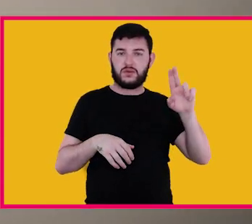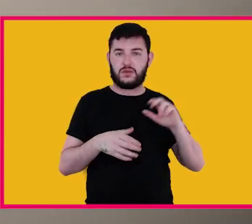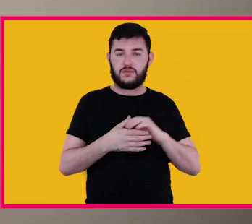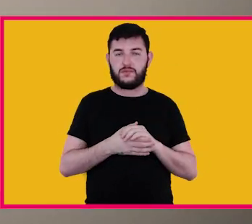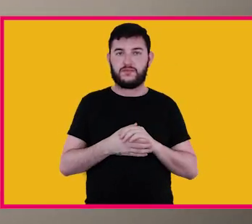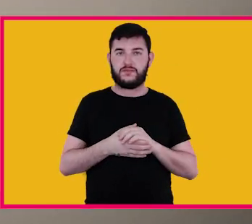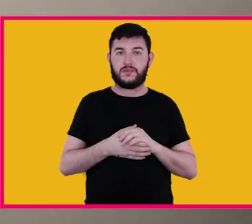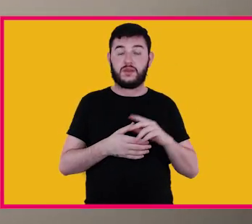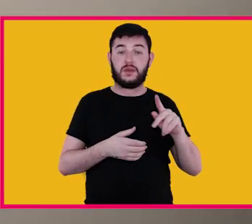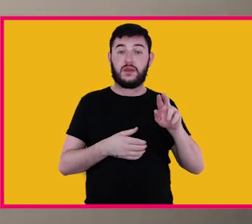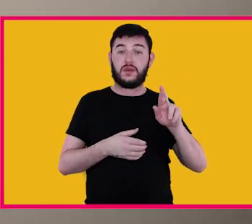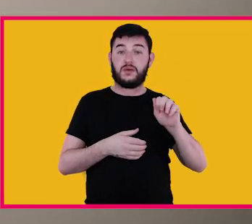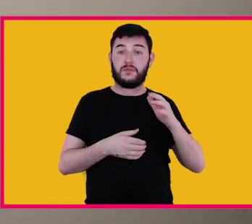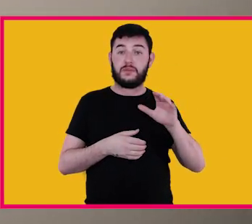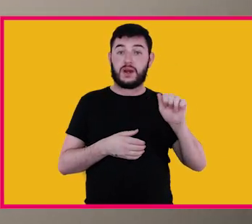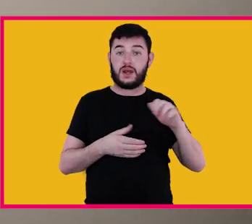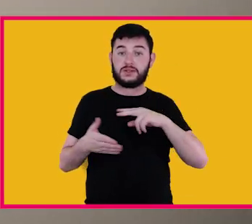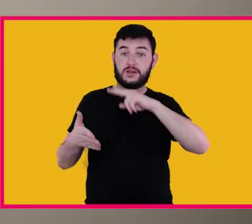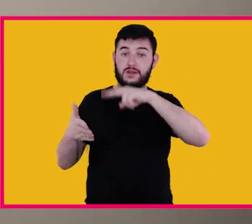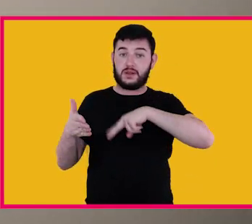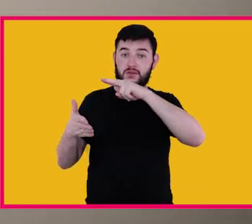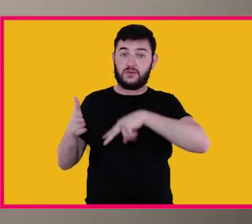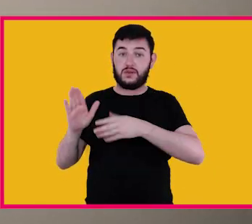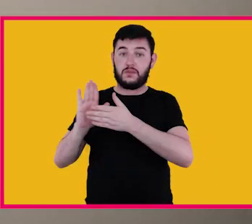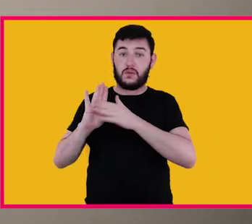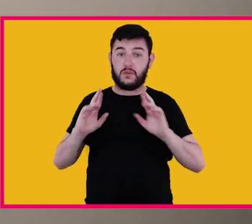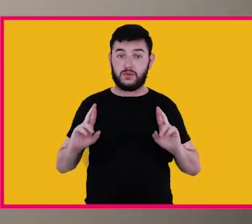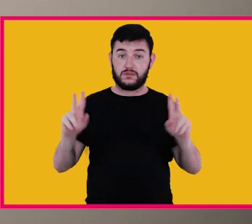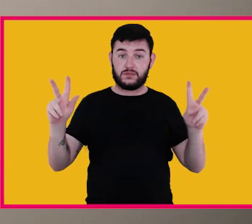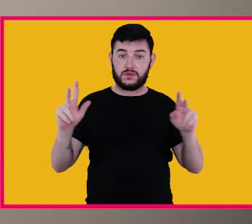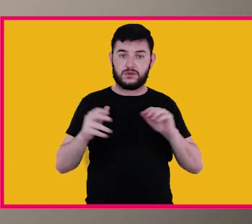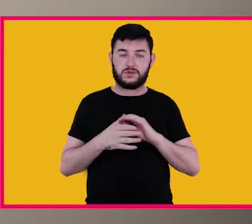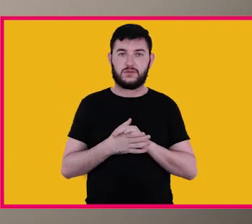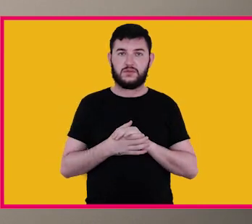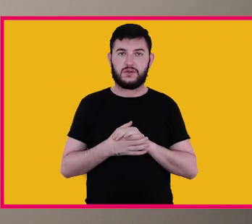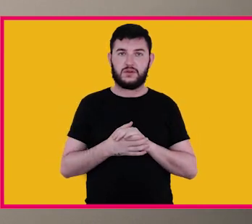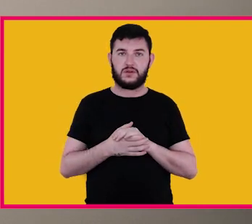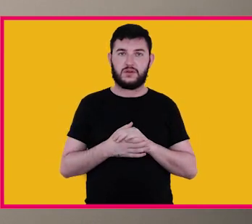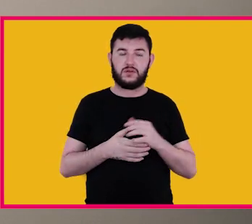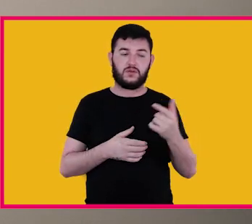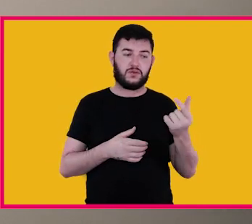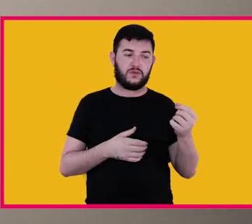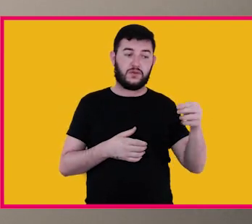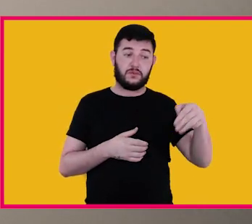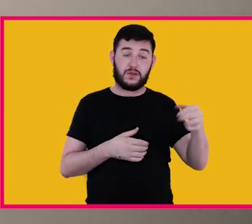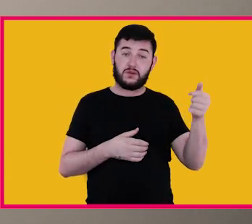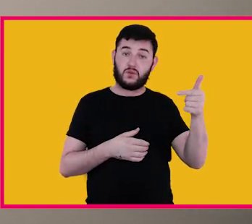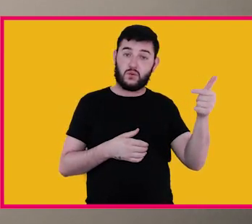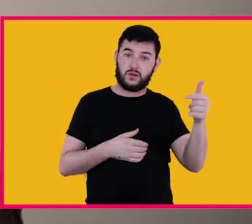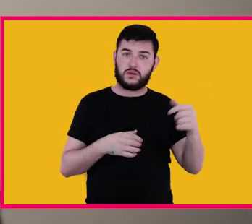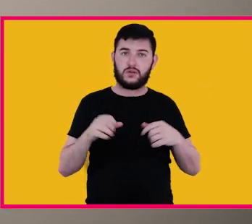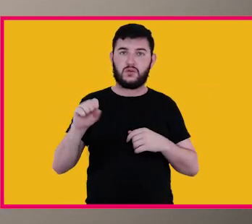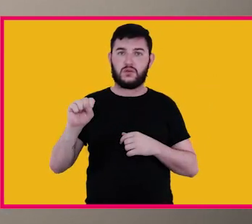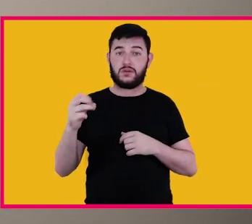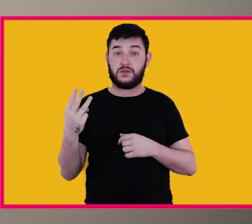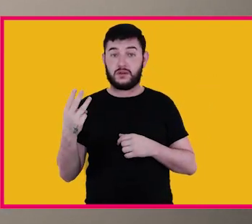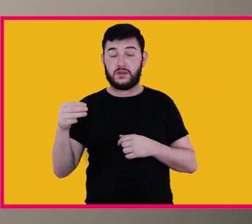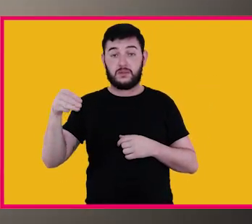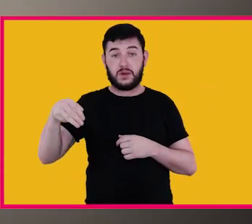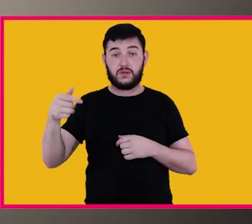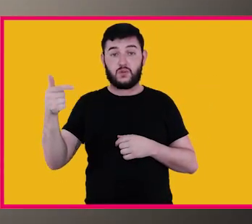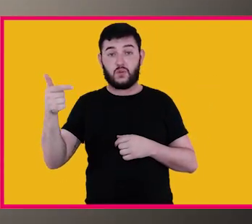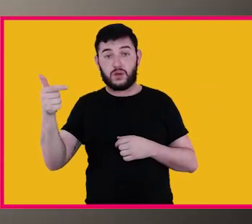das praças de leitura, propusemos 2 diferentes arranjos do conjunto, um de 20 metros quadrados e outro de 83 metros